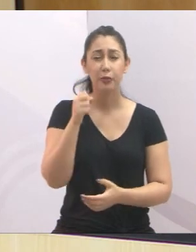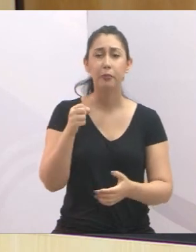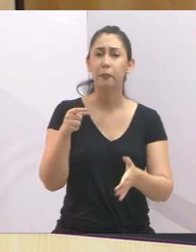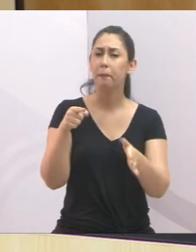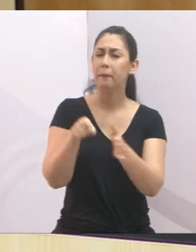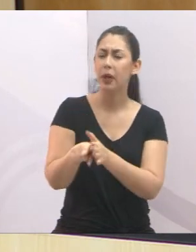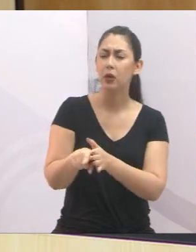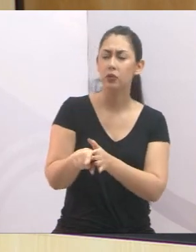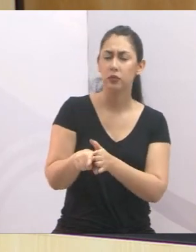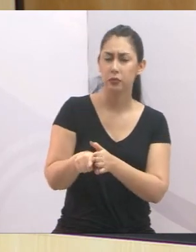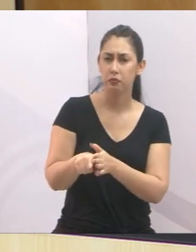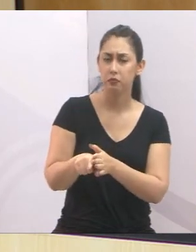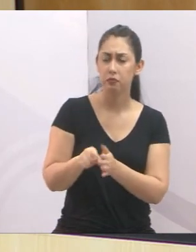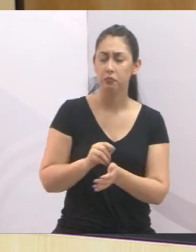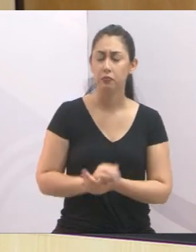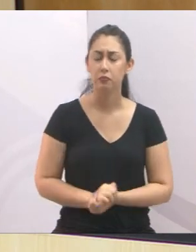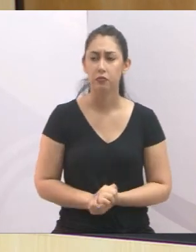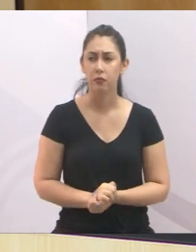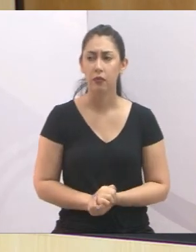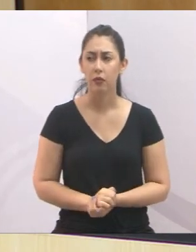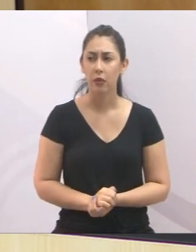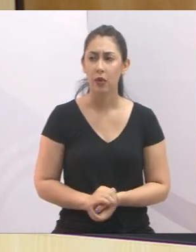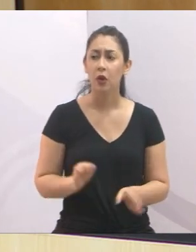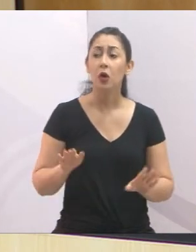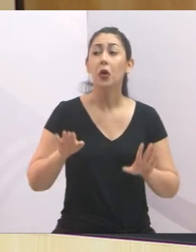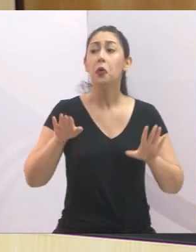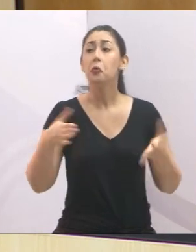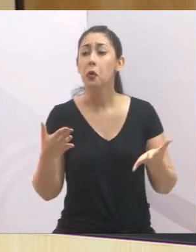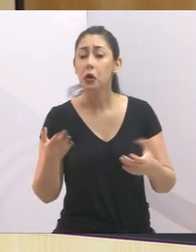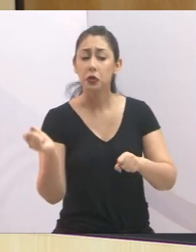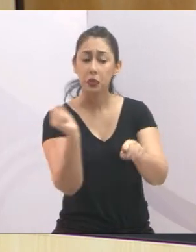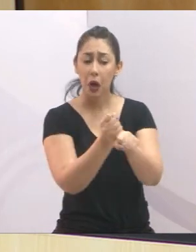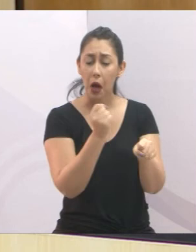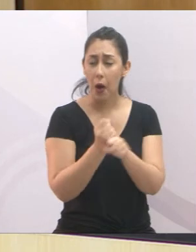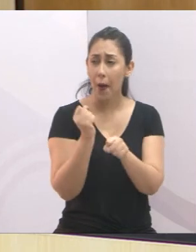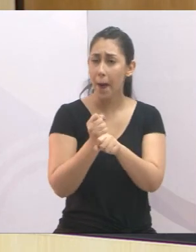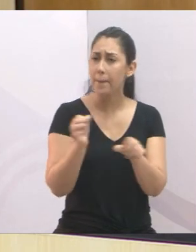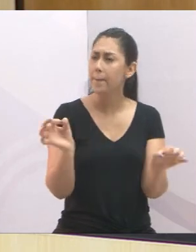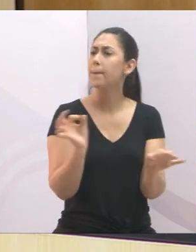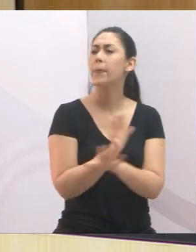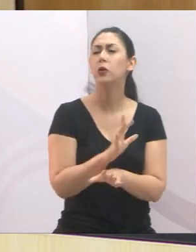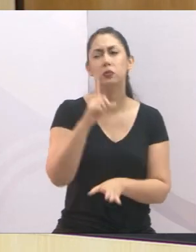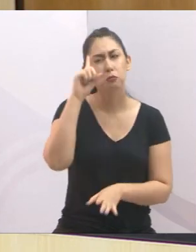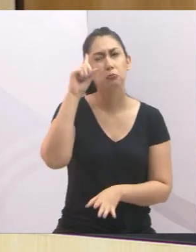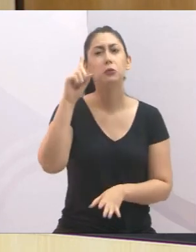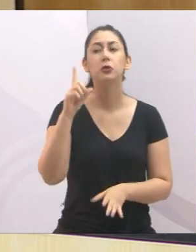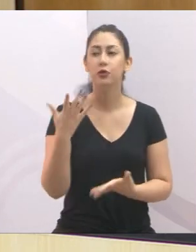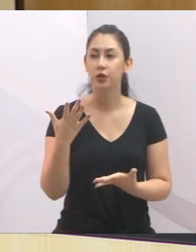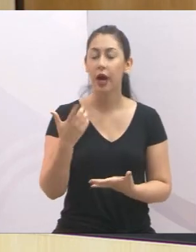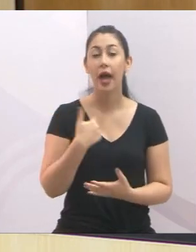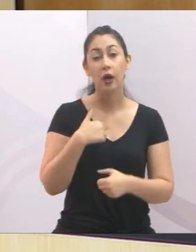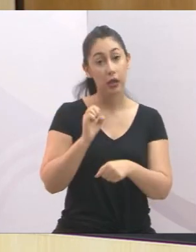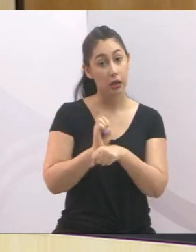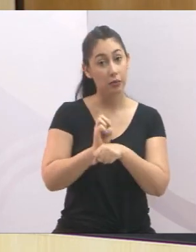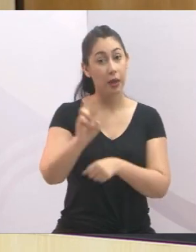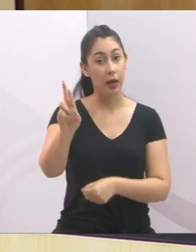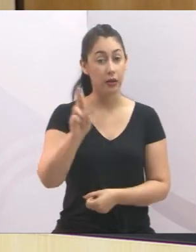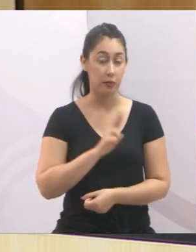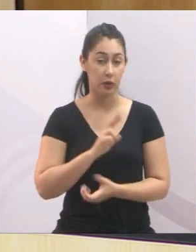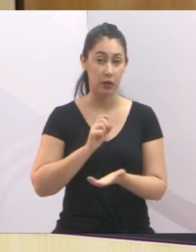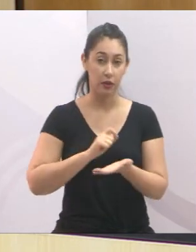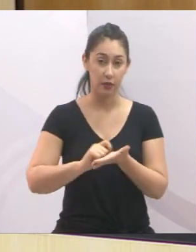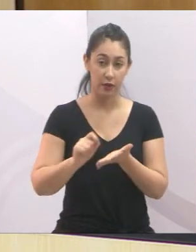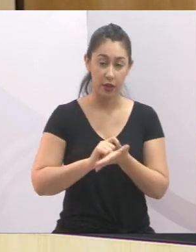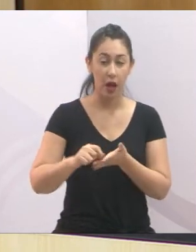de informações. Primeiro, qual a data prevista para a conclusão destas duas obras? Ao aguardo de manifestação subscrevemos,